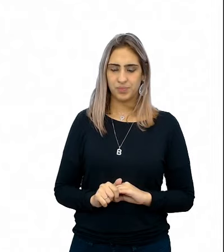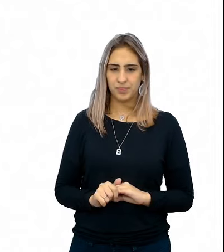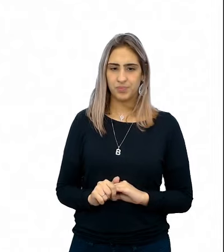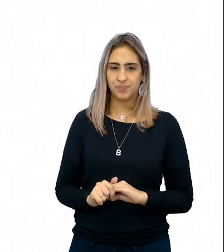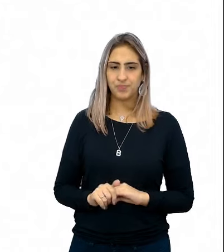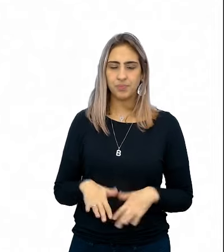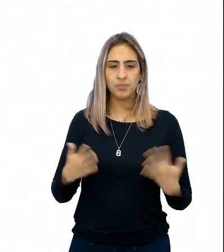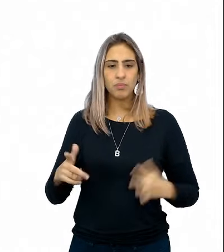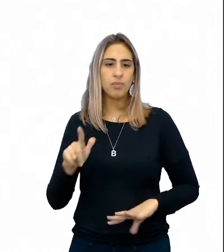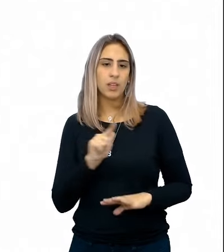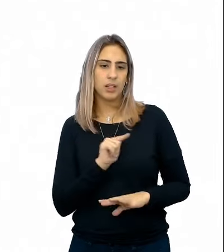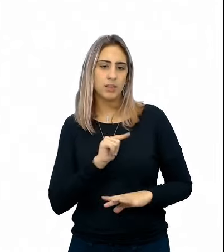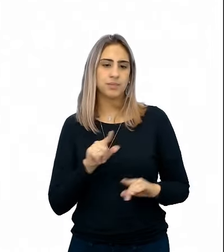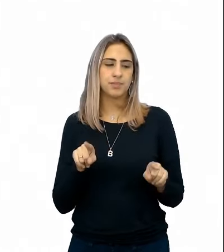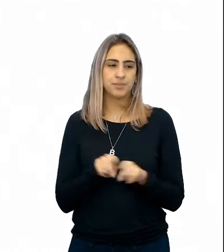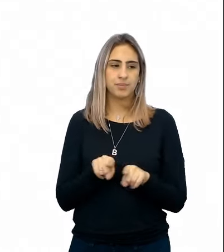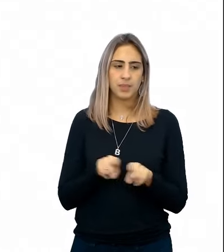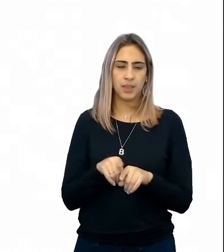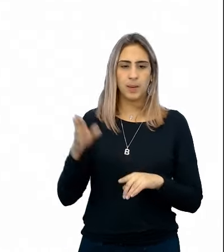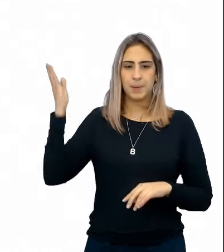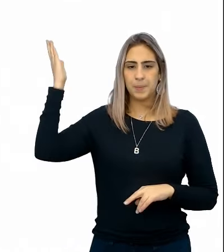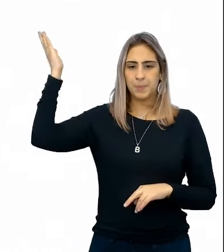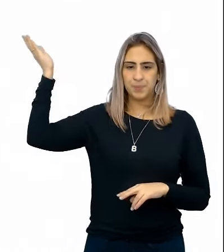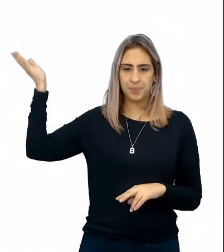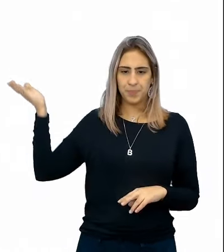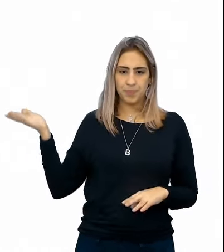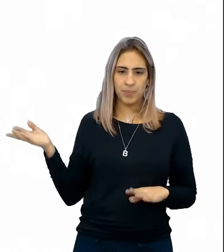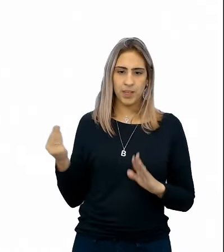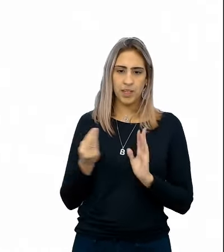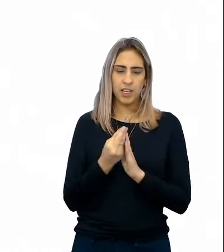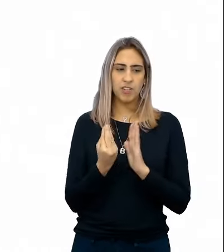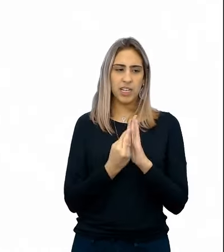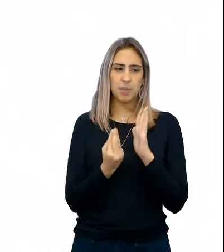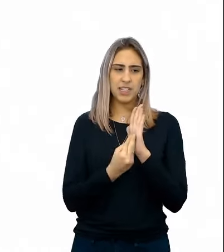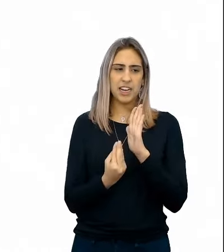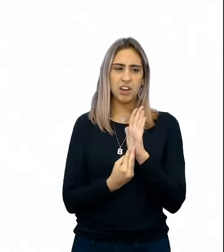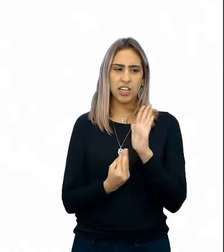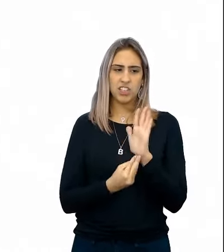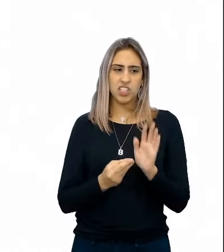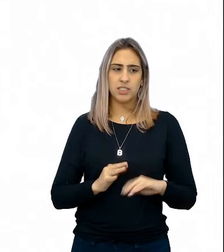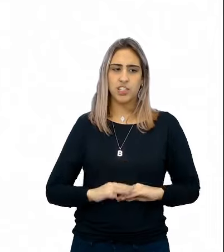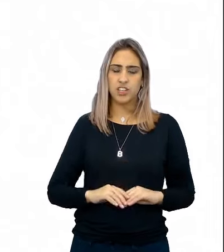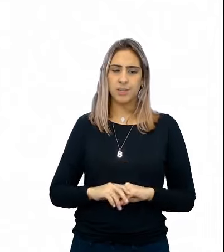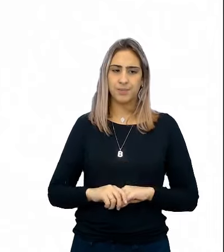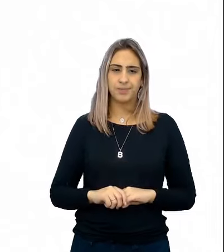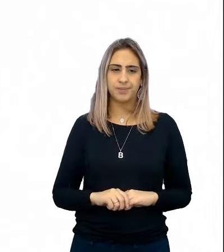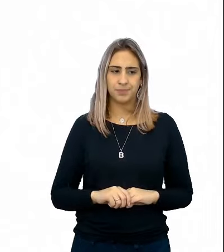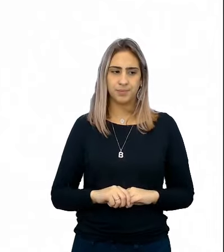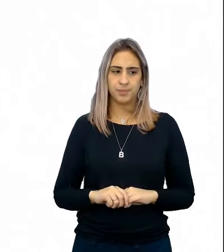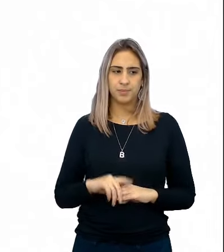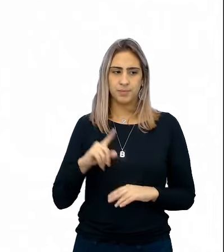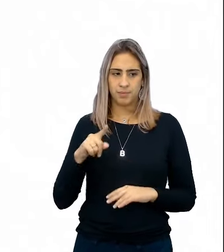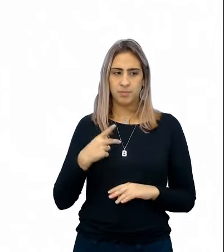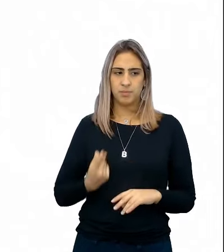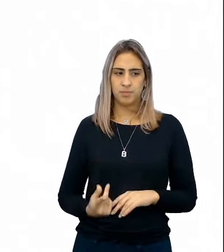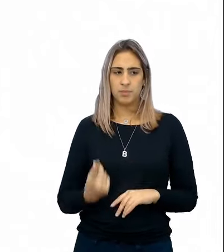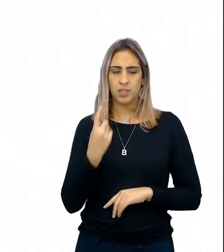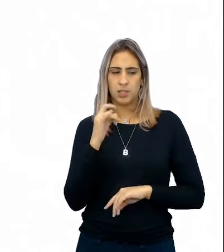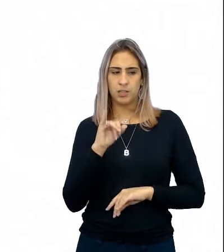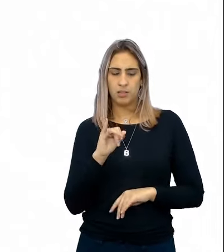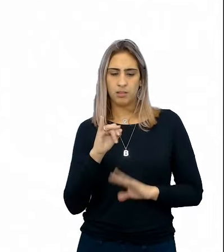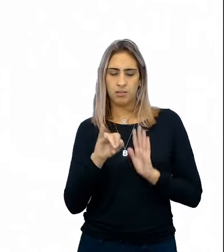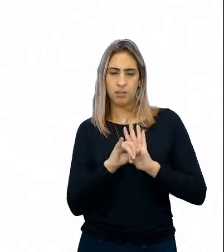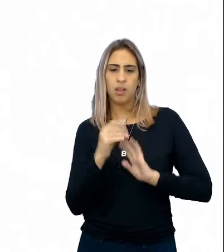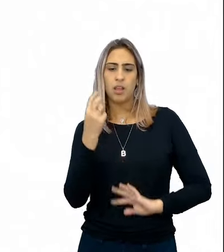E aí vem uma tabela. O registro do número de quadras aparece no item 2.